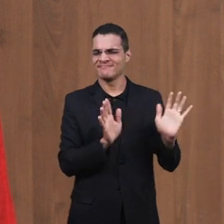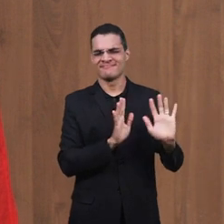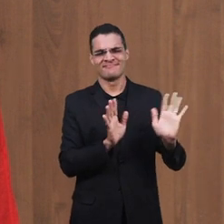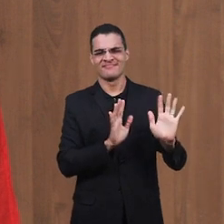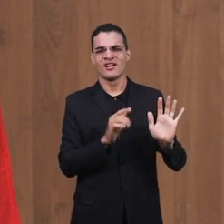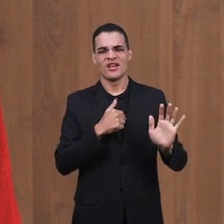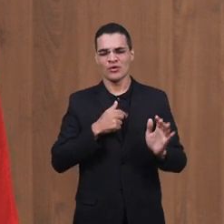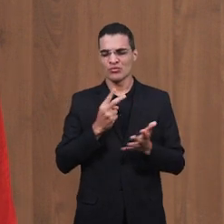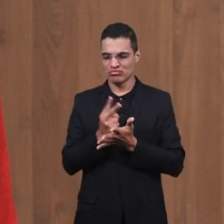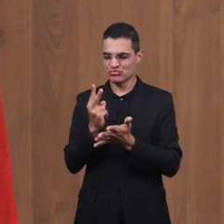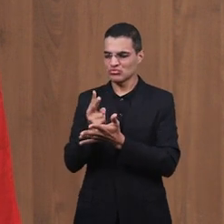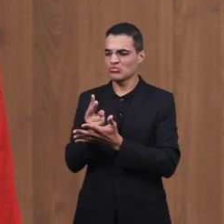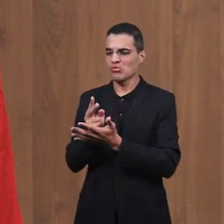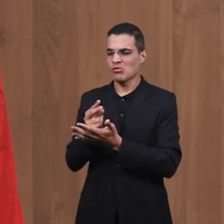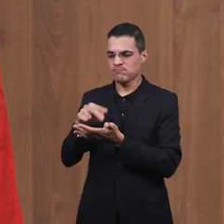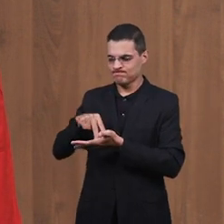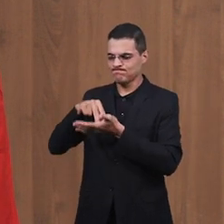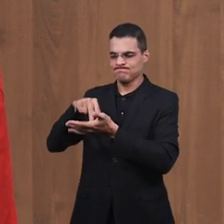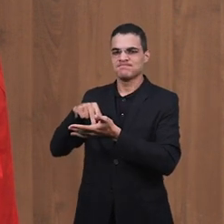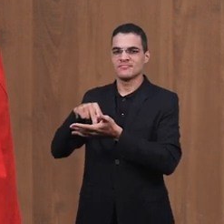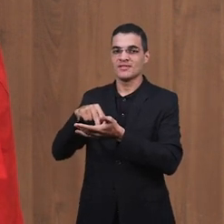estranho. Faraó